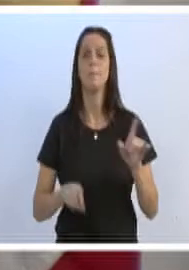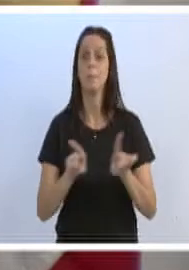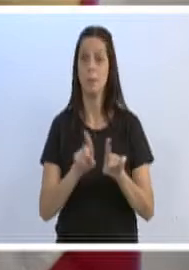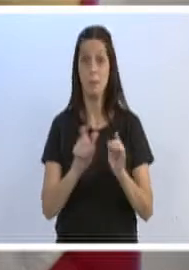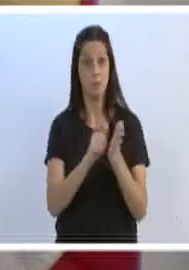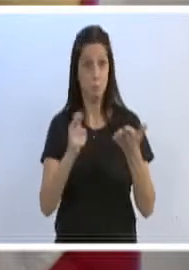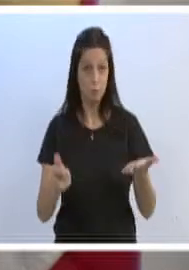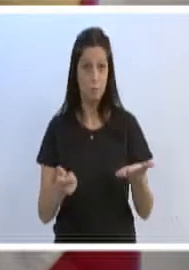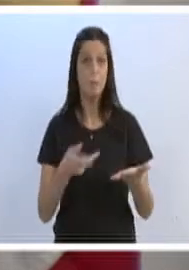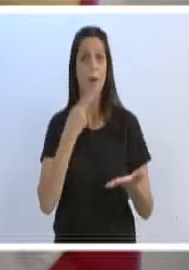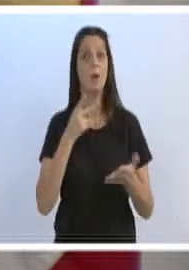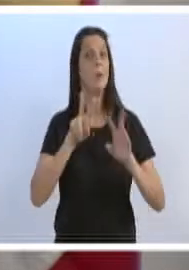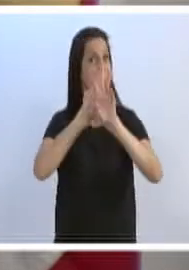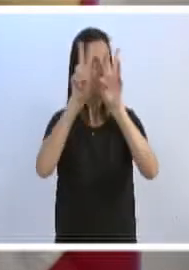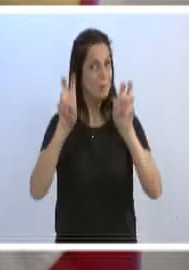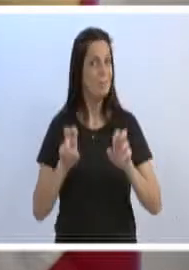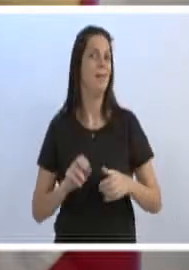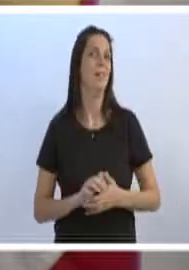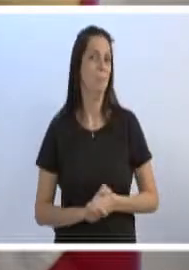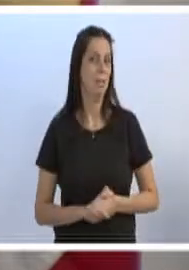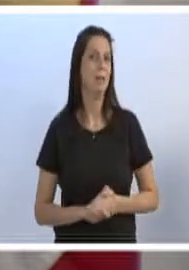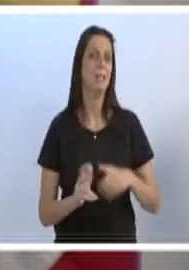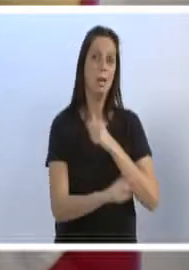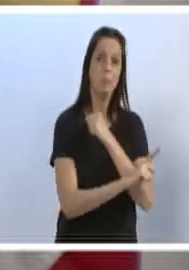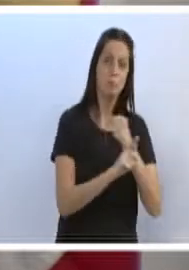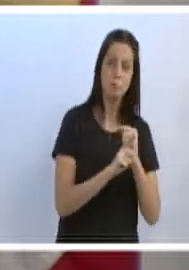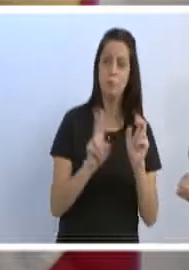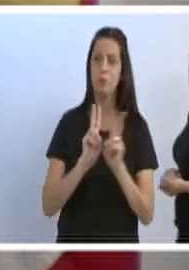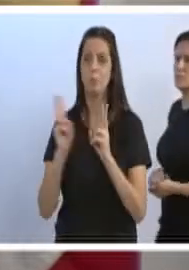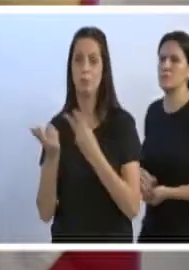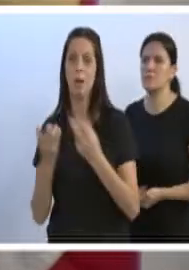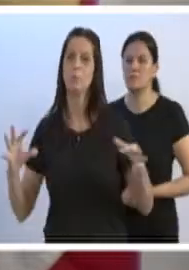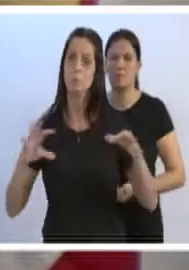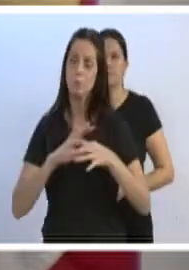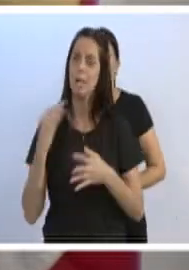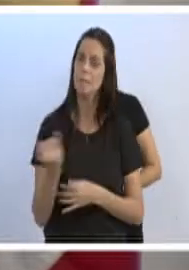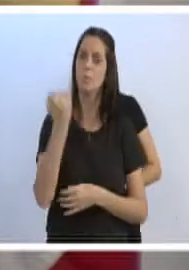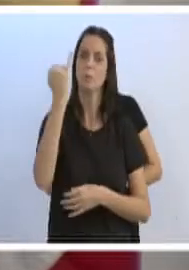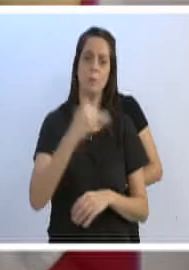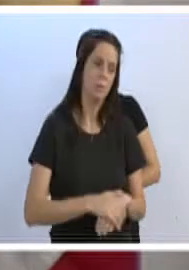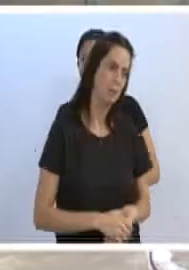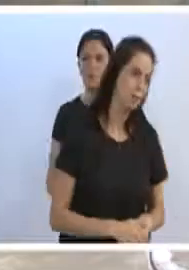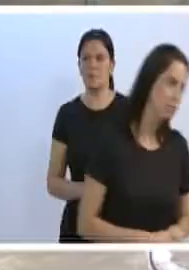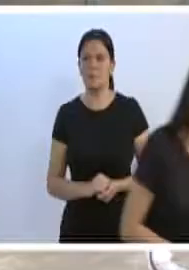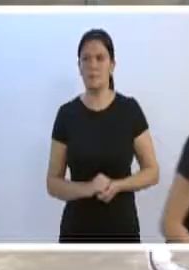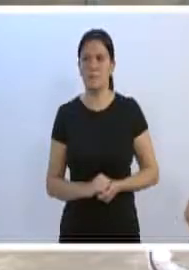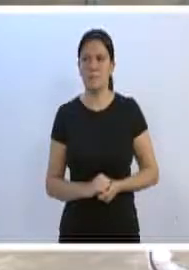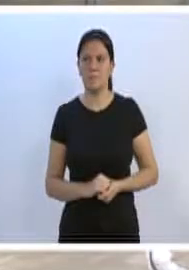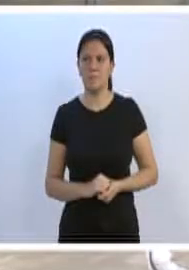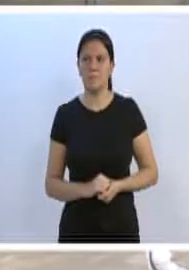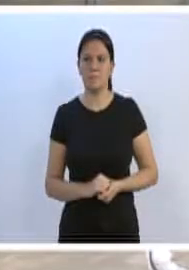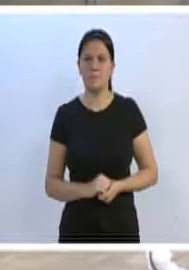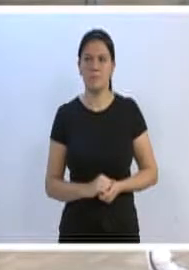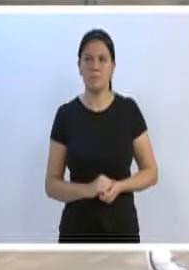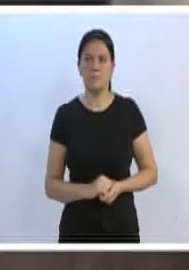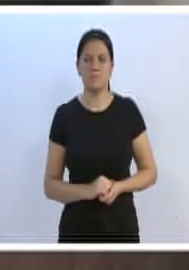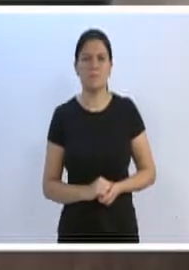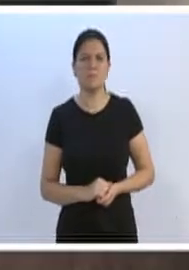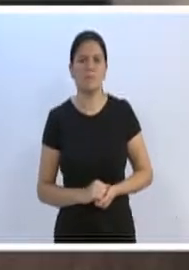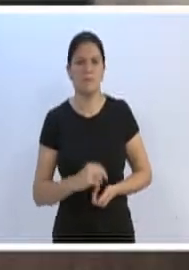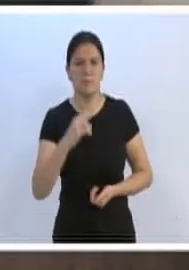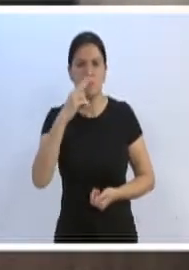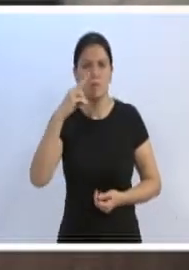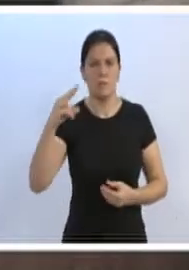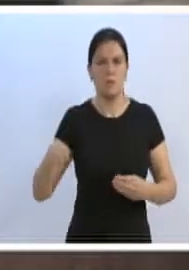fala hoje sobre essa ligação importante com 72 minutos o prudente mais dois minutos e meio vereador juninho o auxílio de vários apartes para